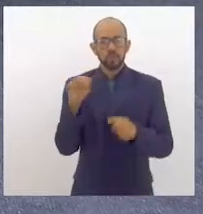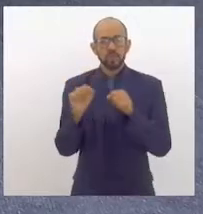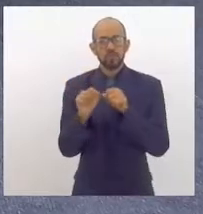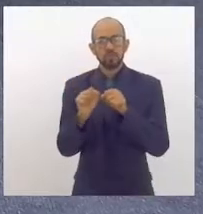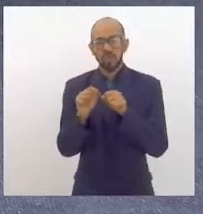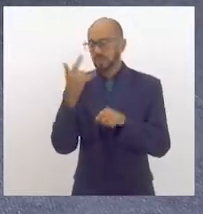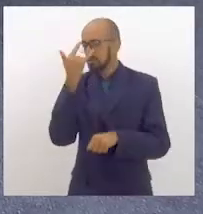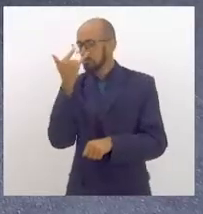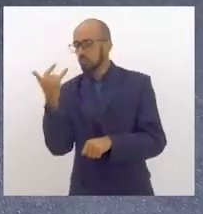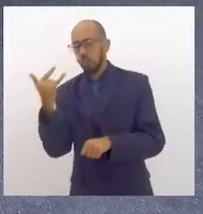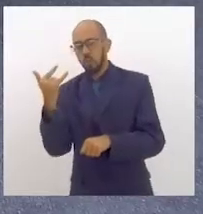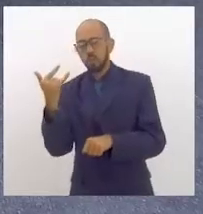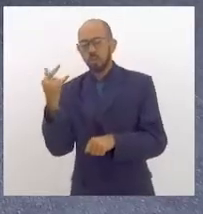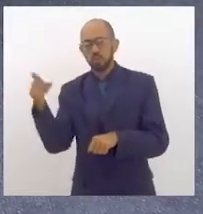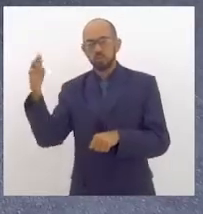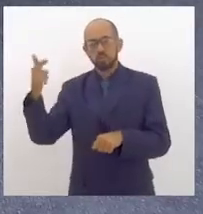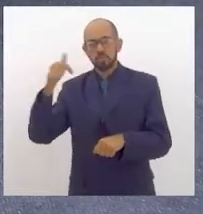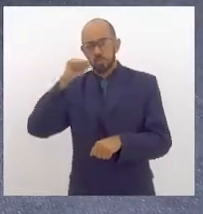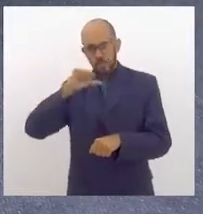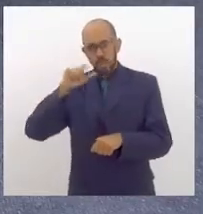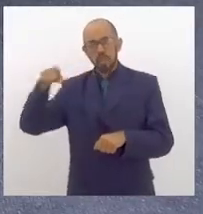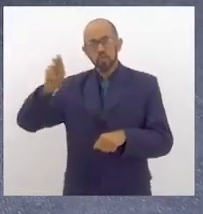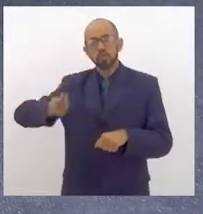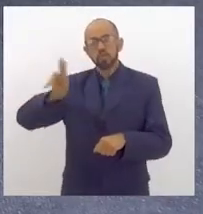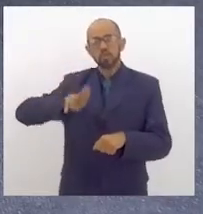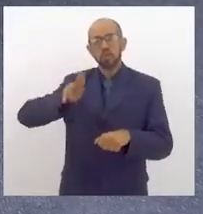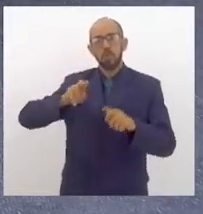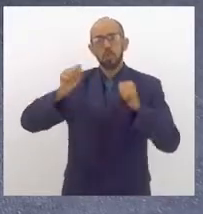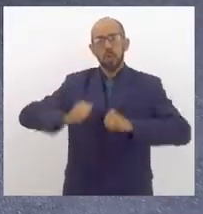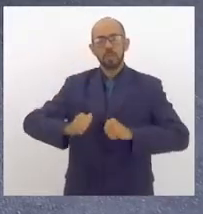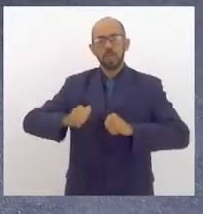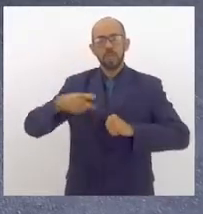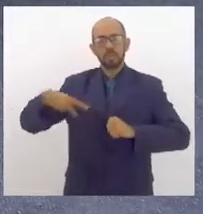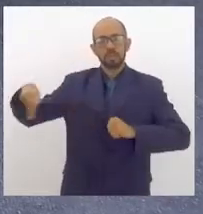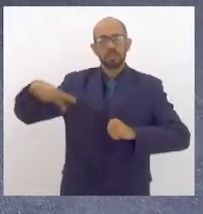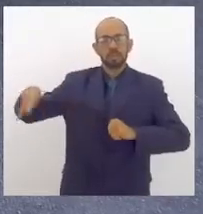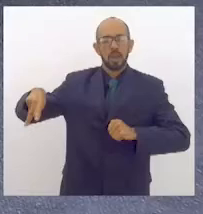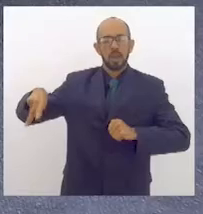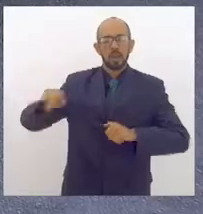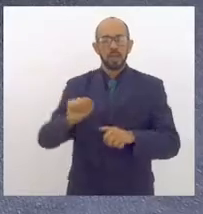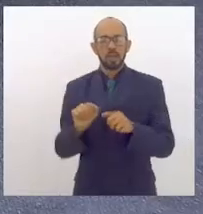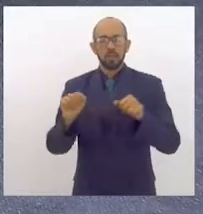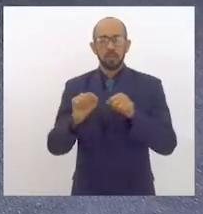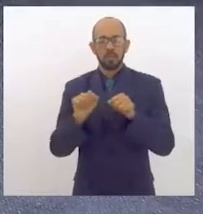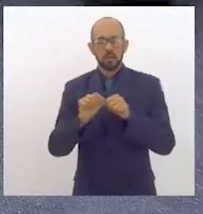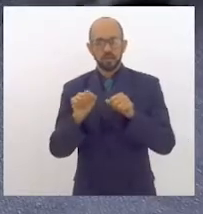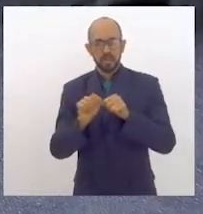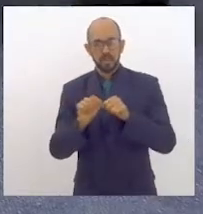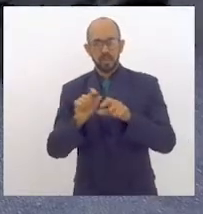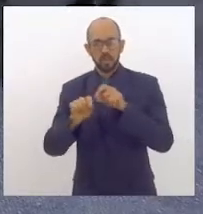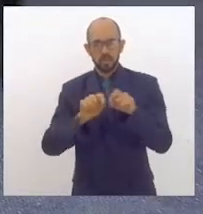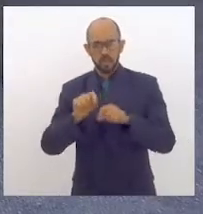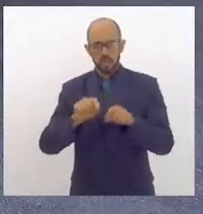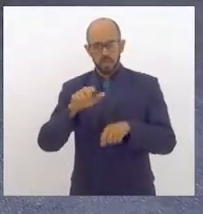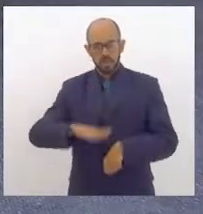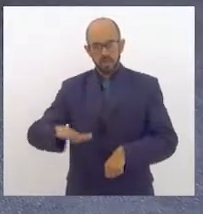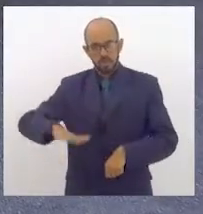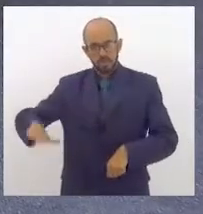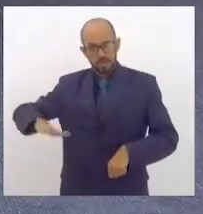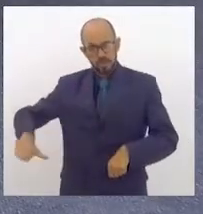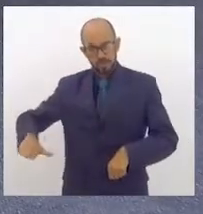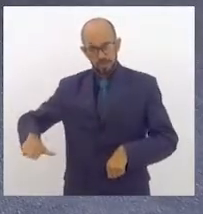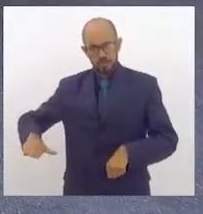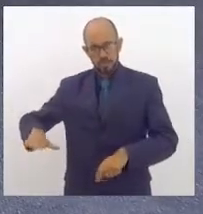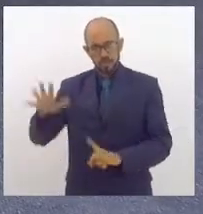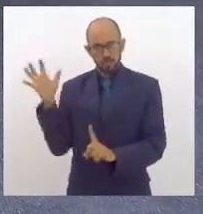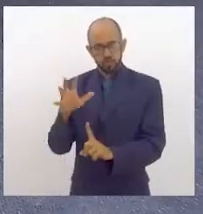do seu poder com esse tivo e é dessa forma que eles operam para colocar criança e senhora